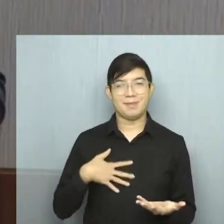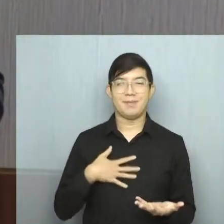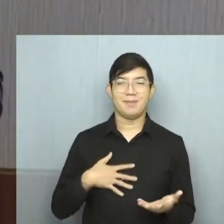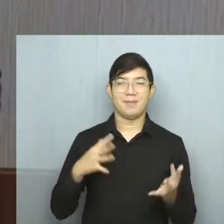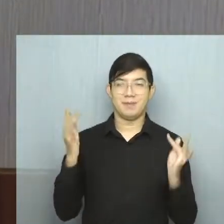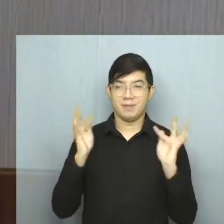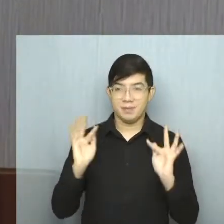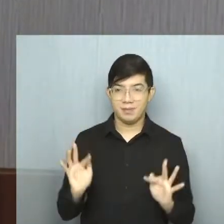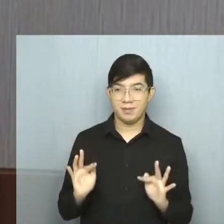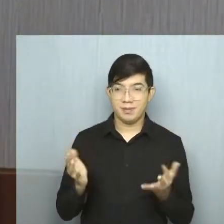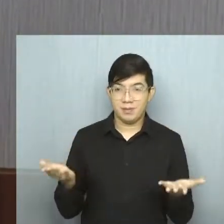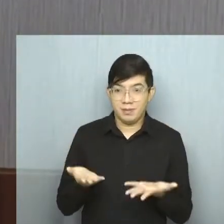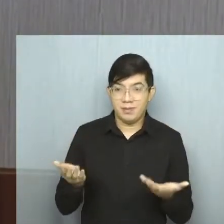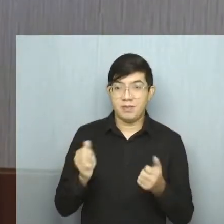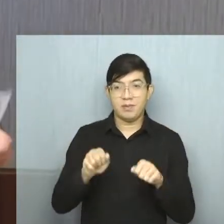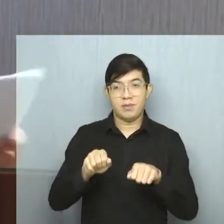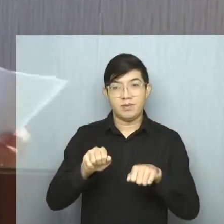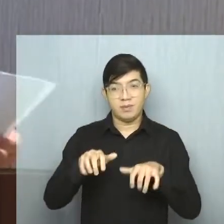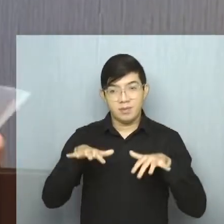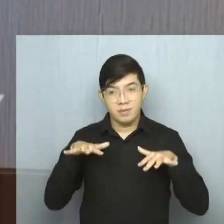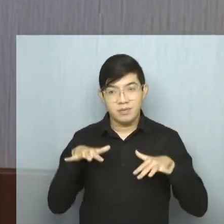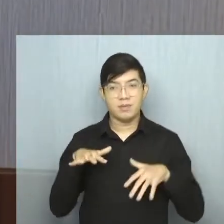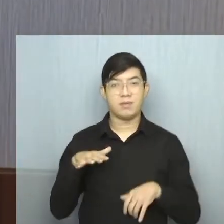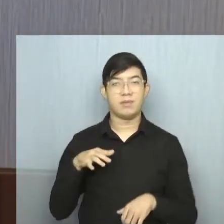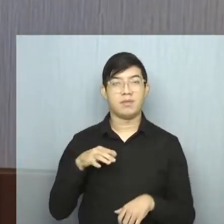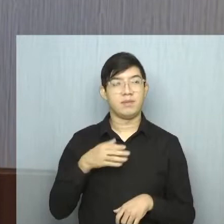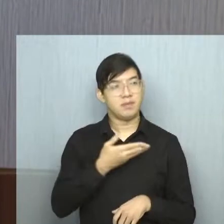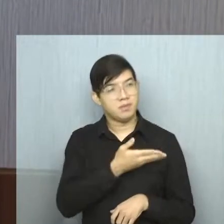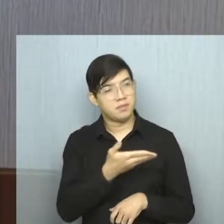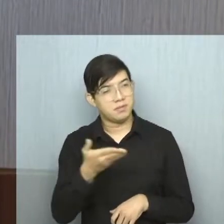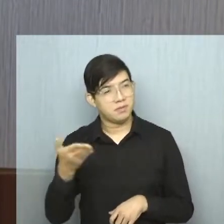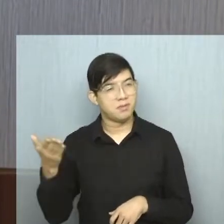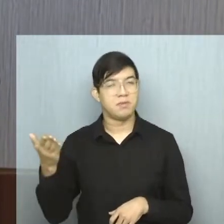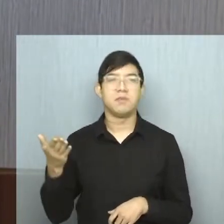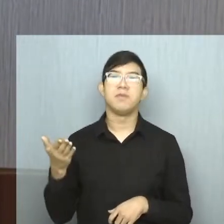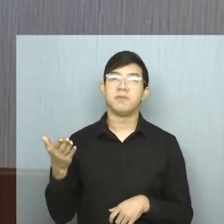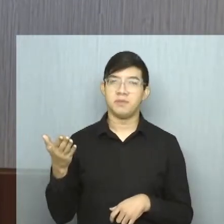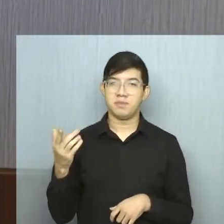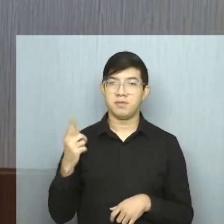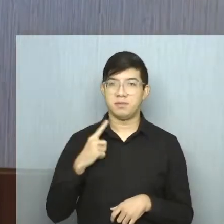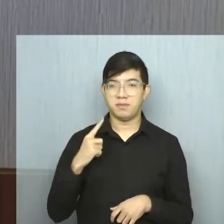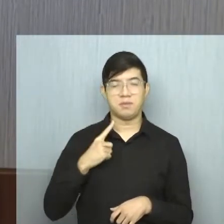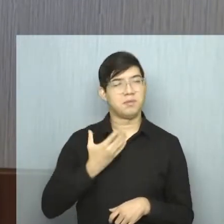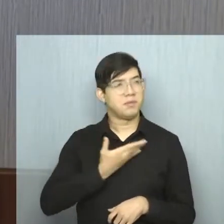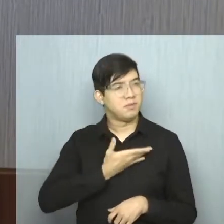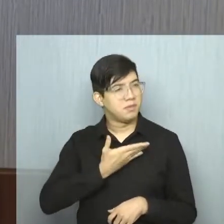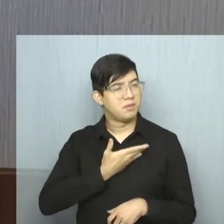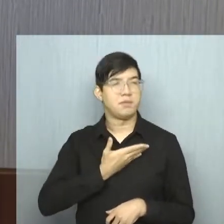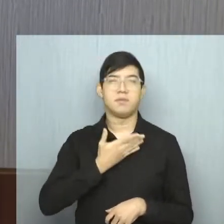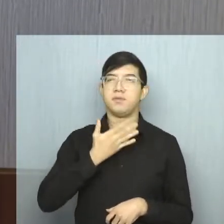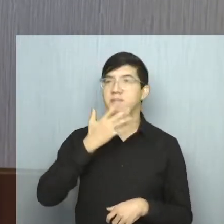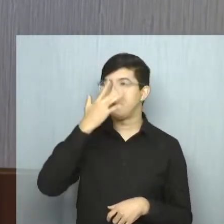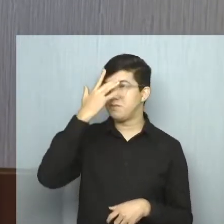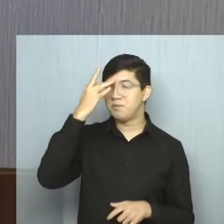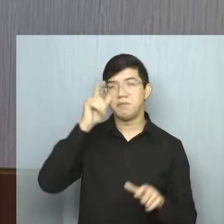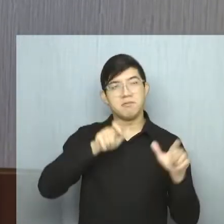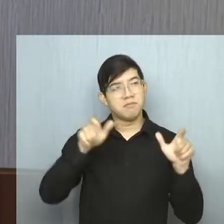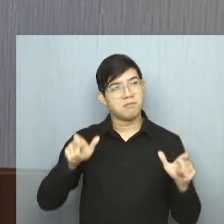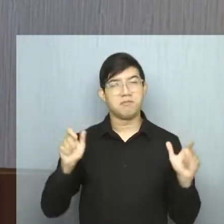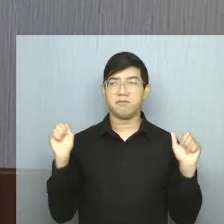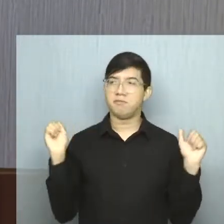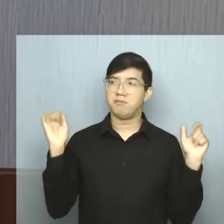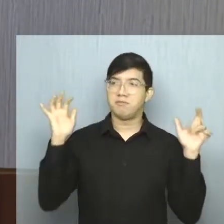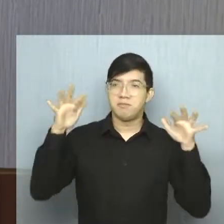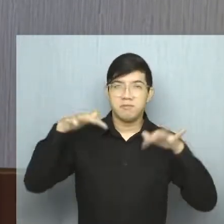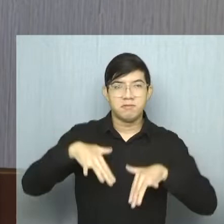neste auditório, ao lado de tantas pessoas, de tantos amigos que vêm para